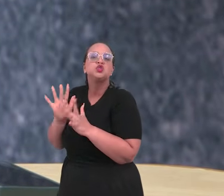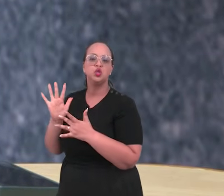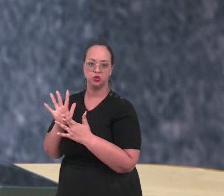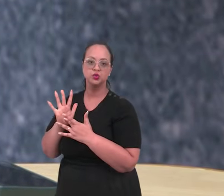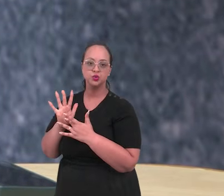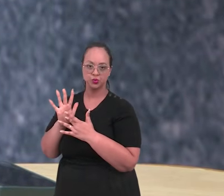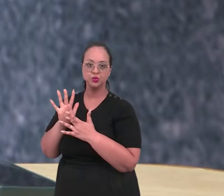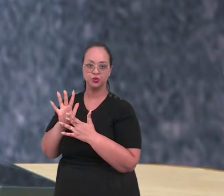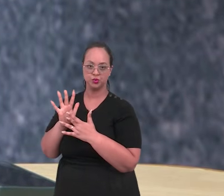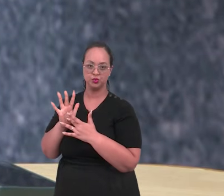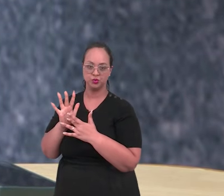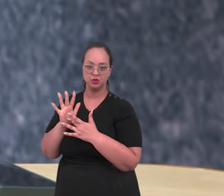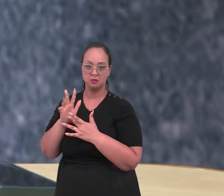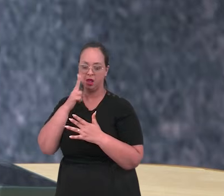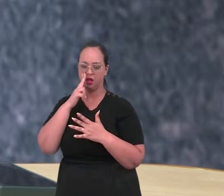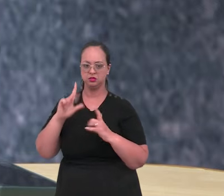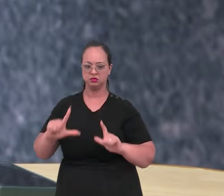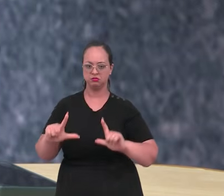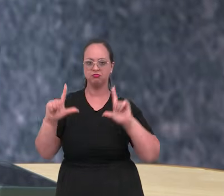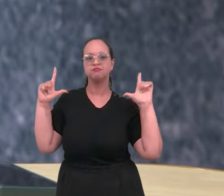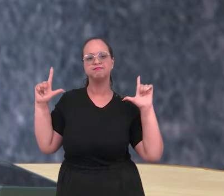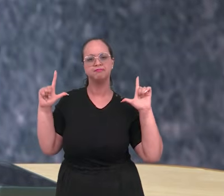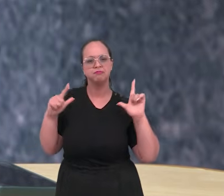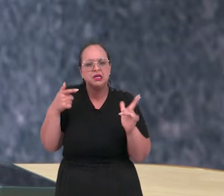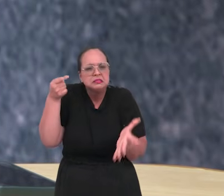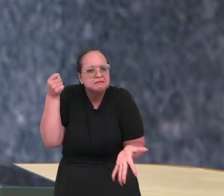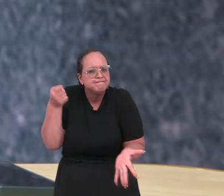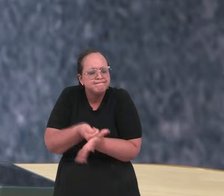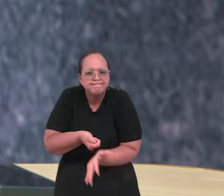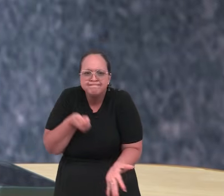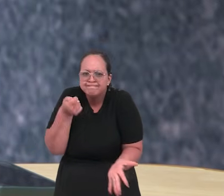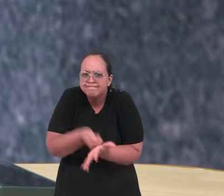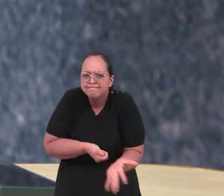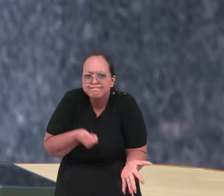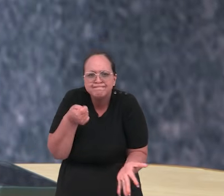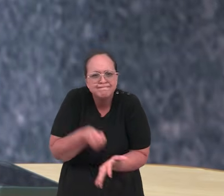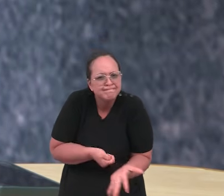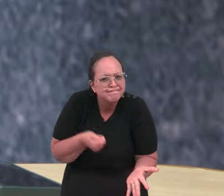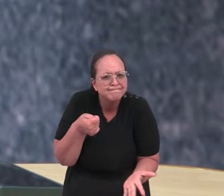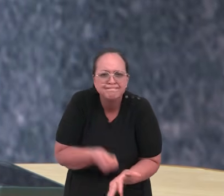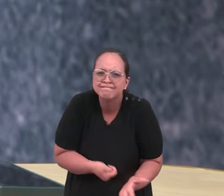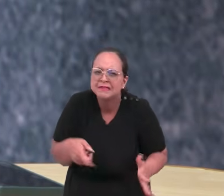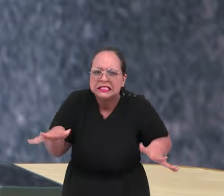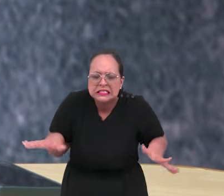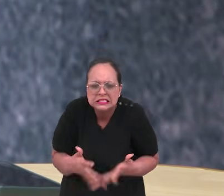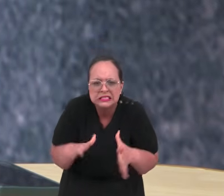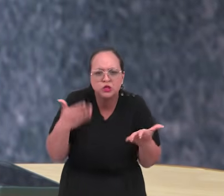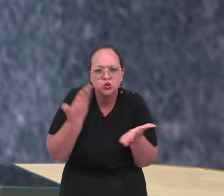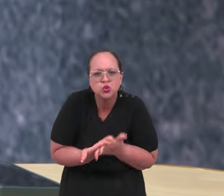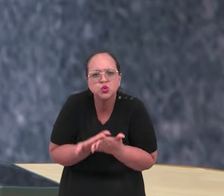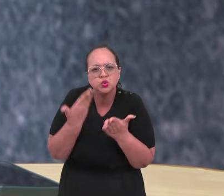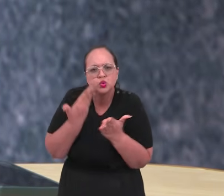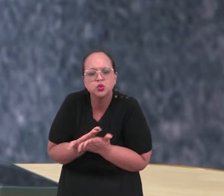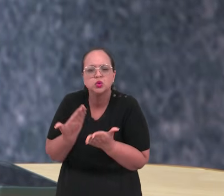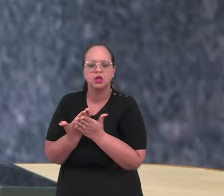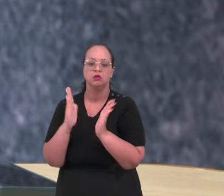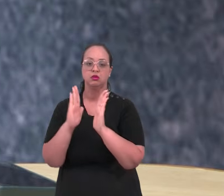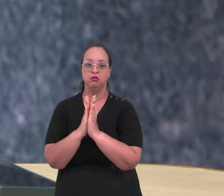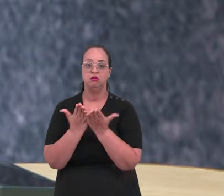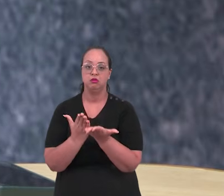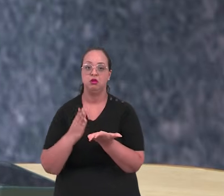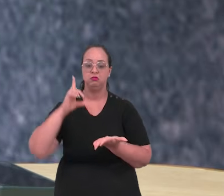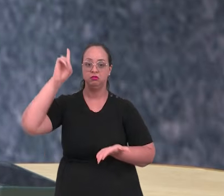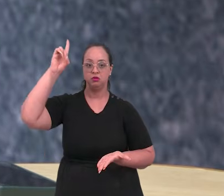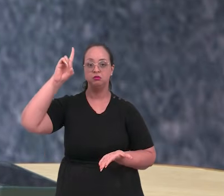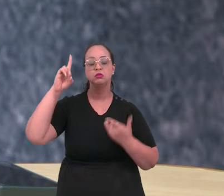conhecidos como os soldados de Cristo. Tamanha disciplina deles, muito dedicados ao estudo. Eles,